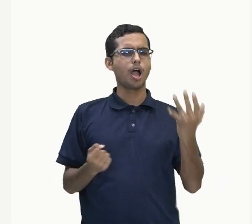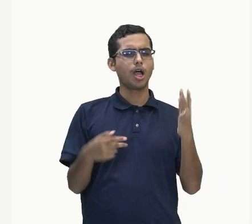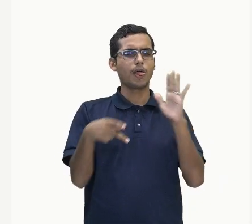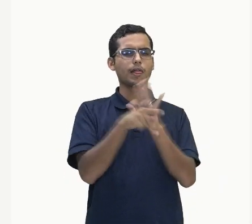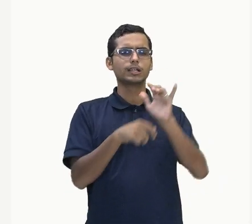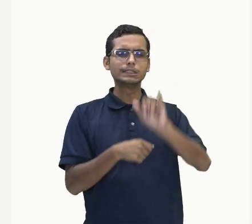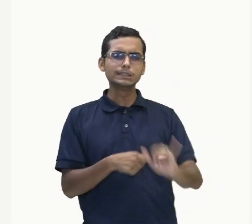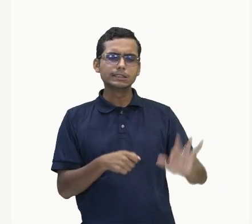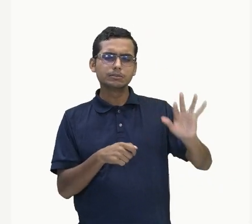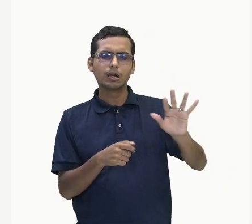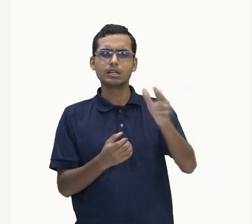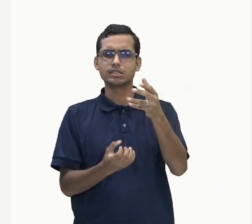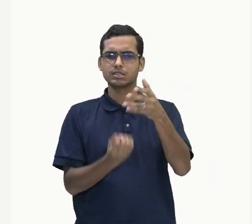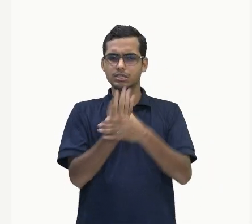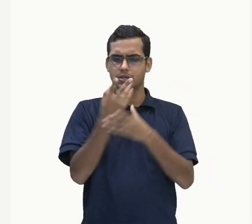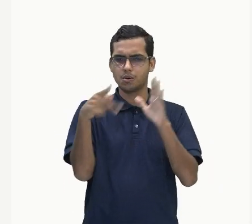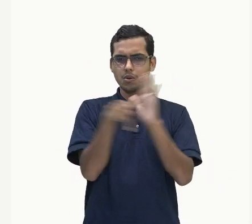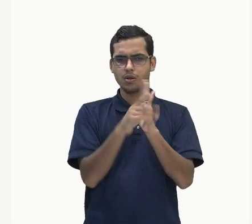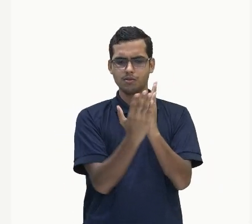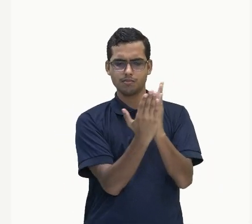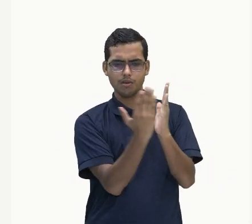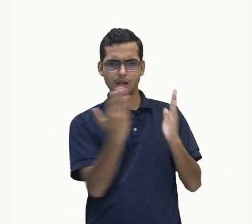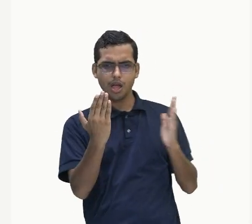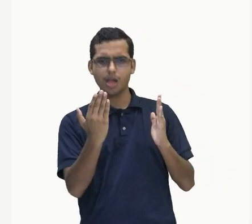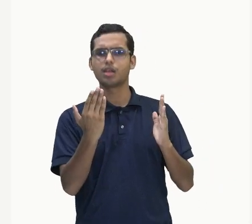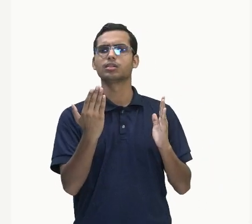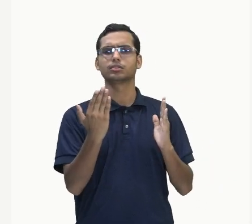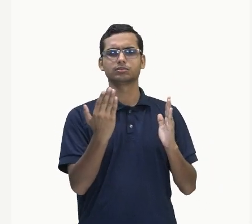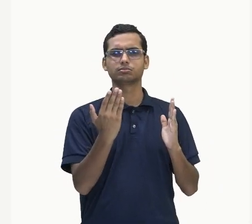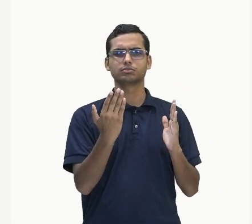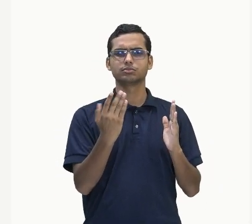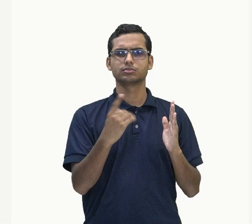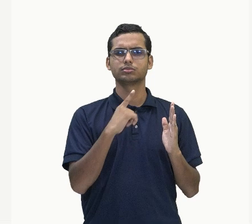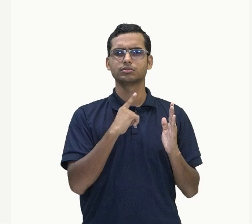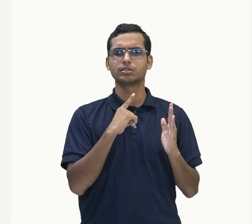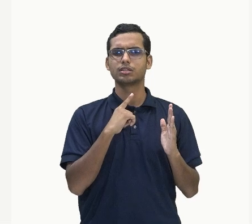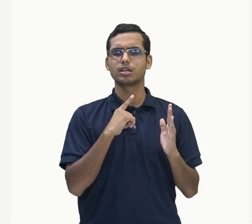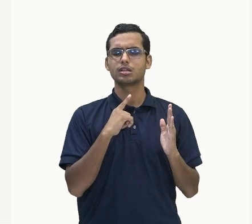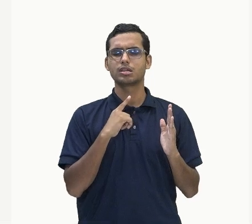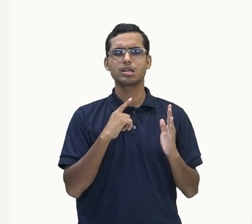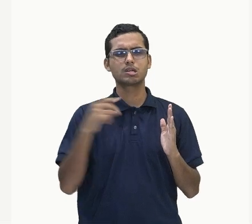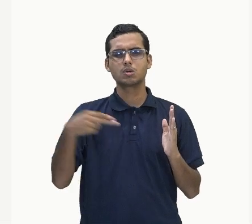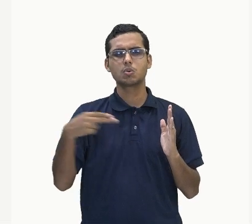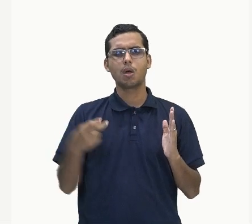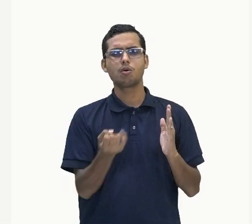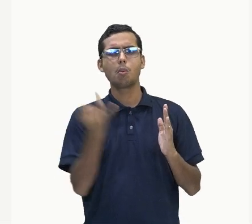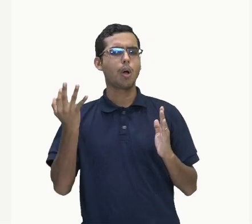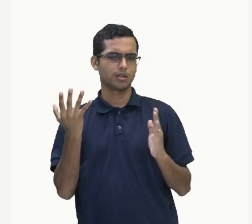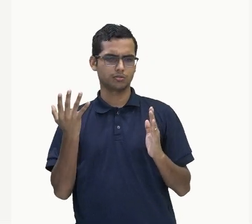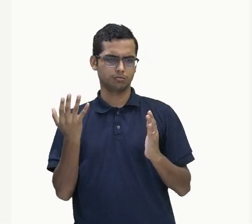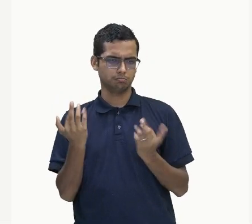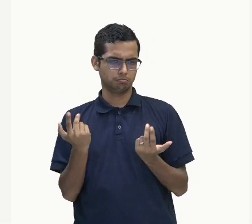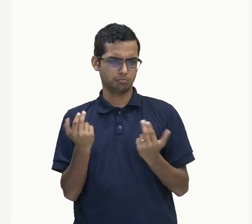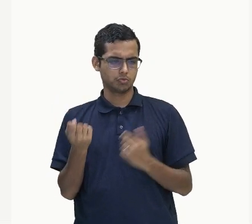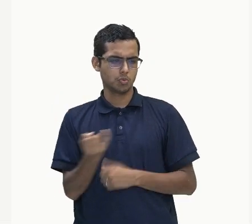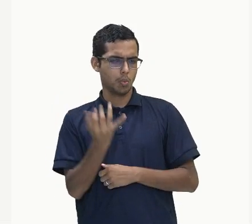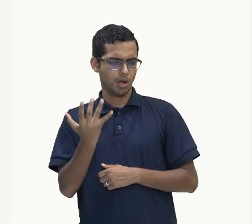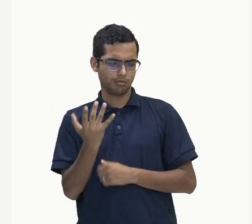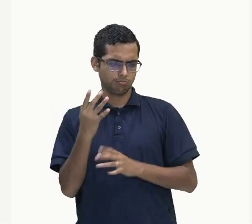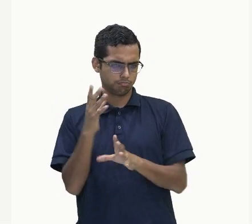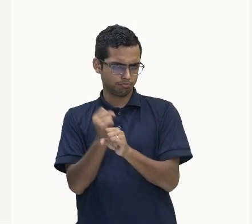de imagens é 360 dividido pelo ângulo alfa, tá certo? Menos